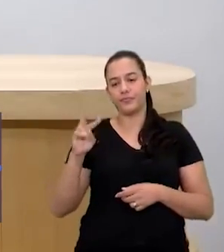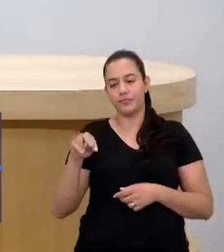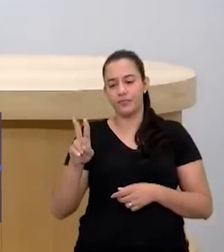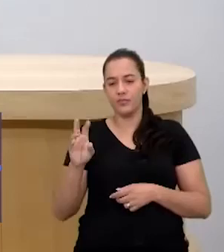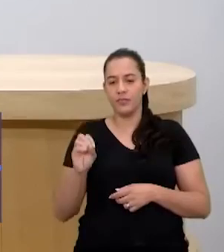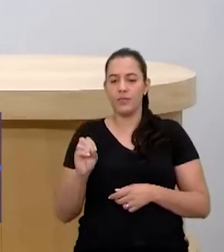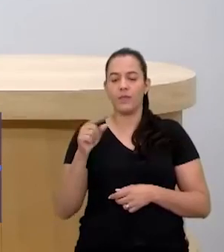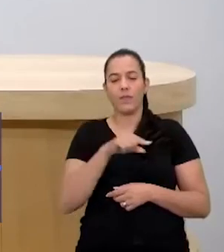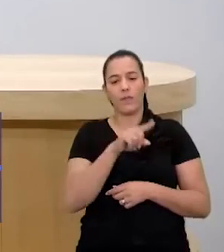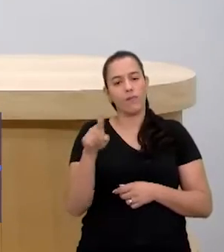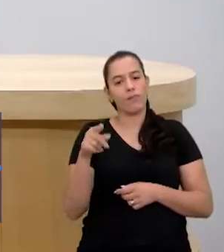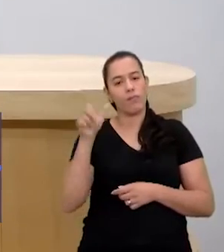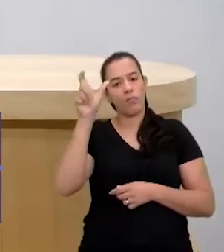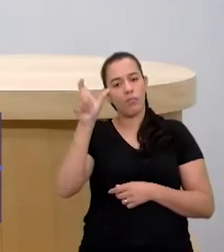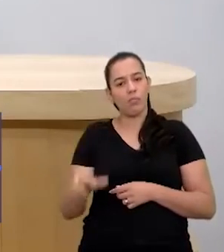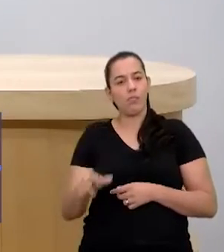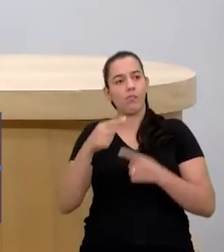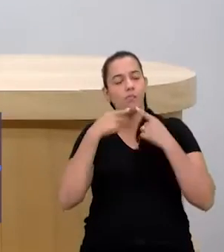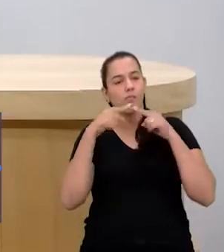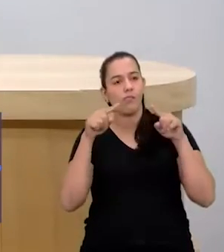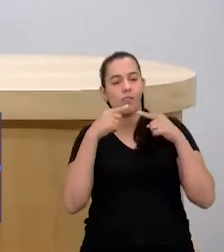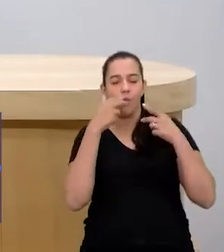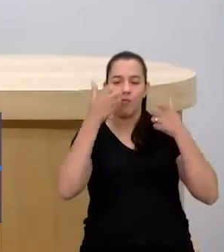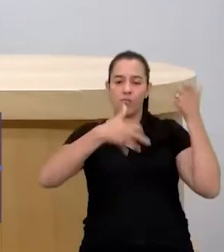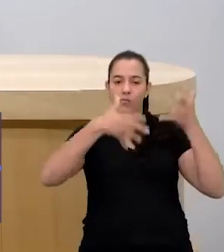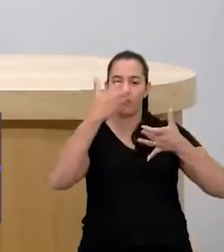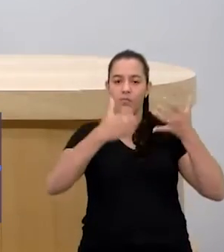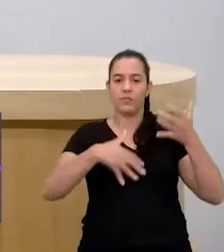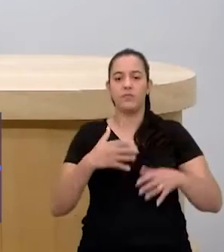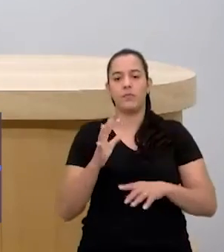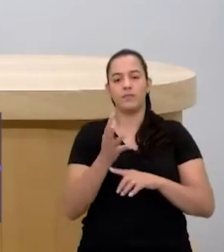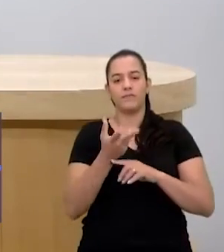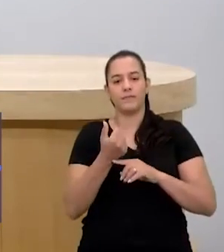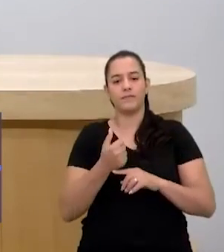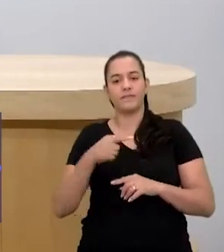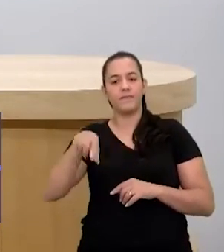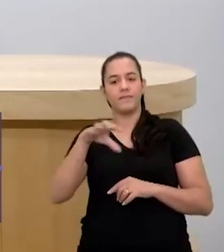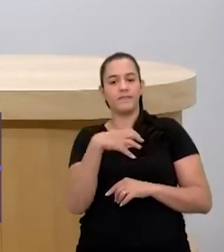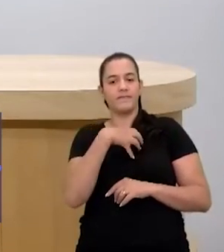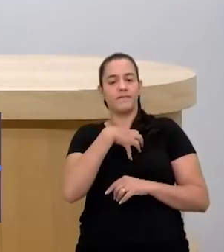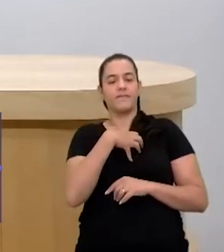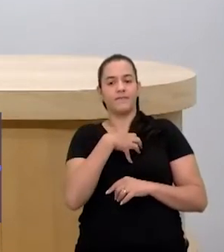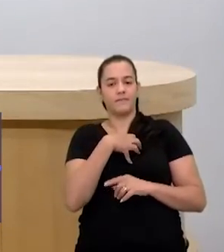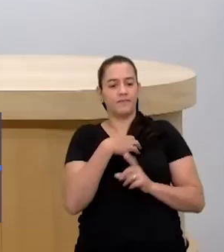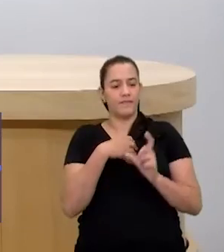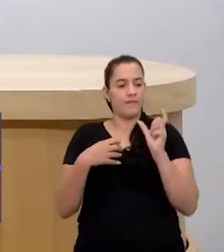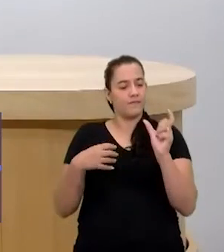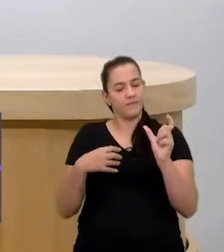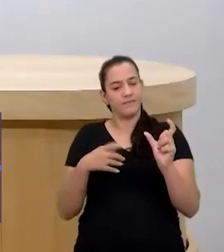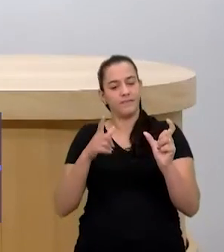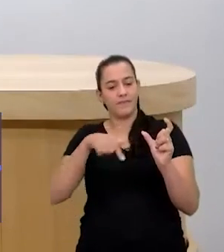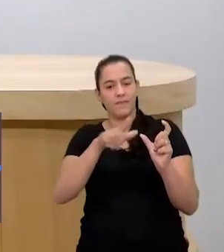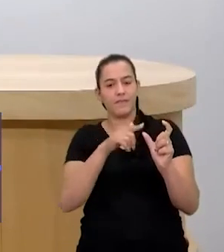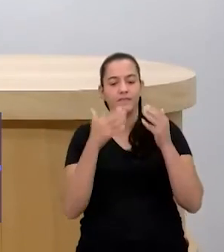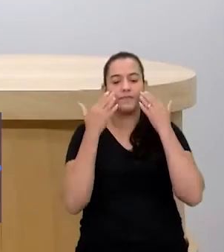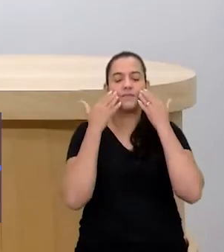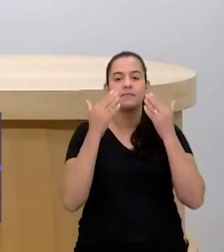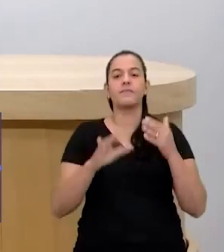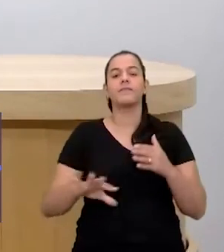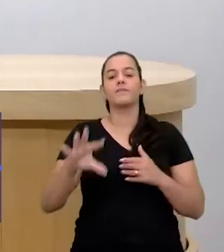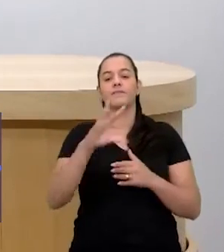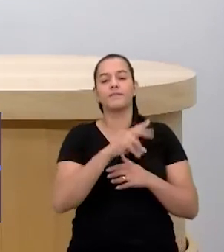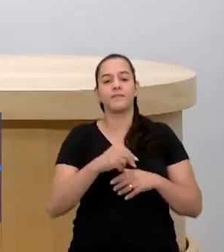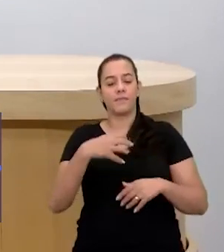dessa declaração desse crítico de arte, porque eles sentiram que era uma palavra que realmente representava aquilo que eles